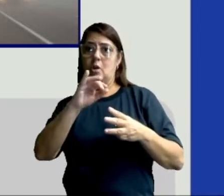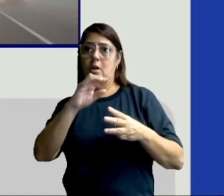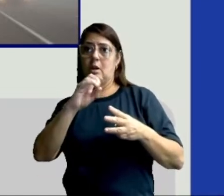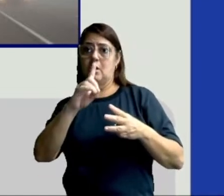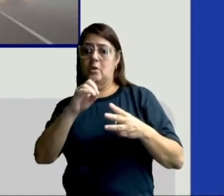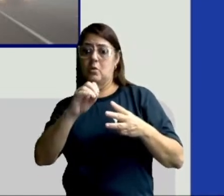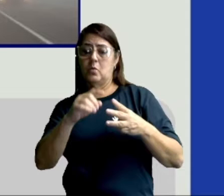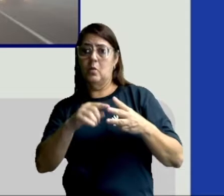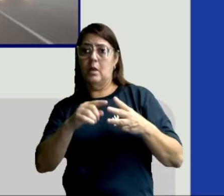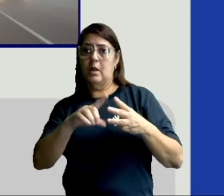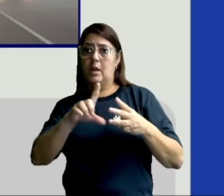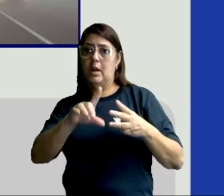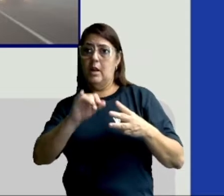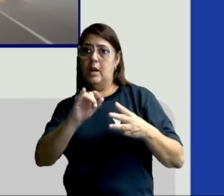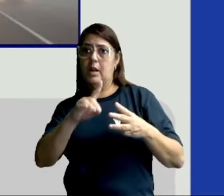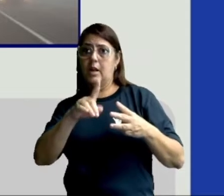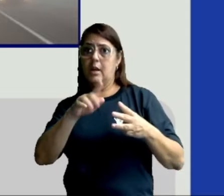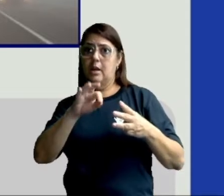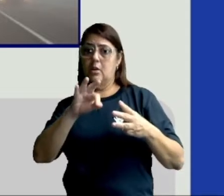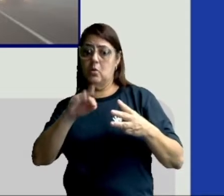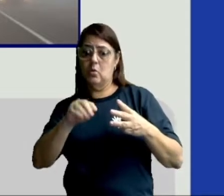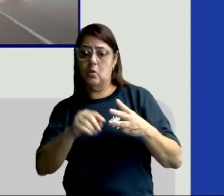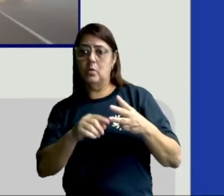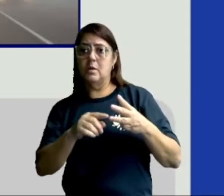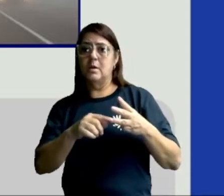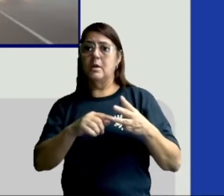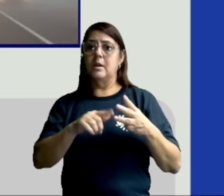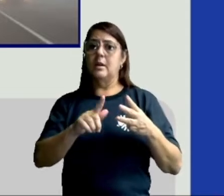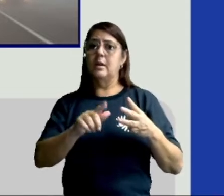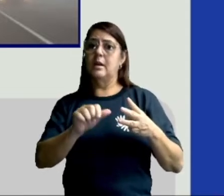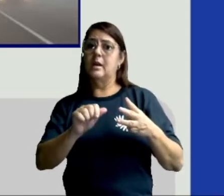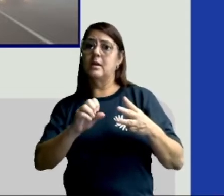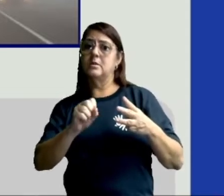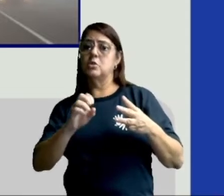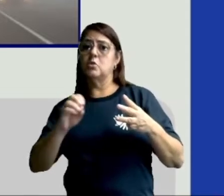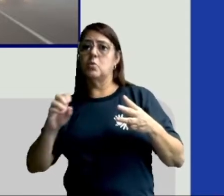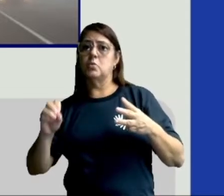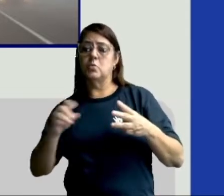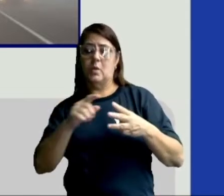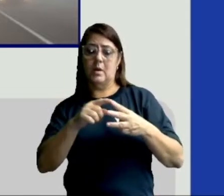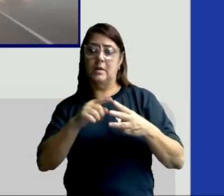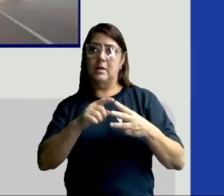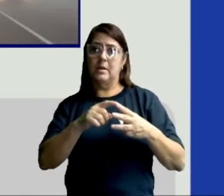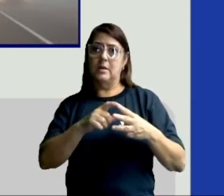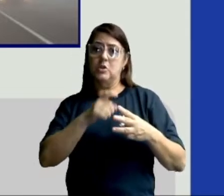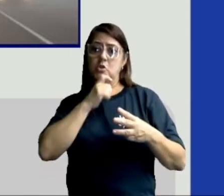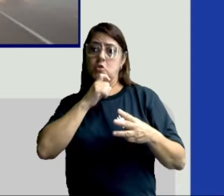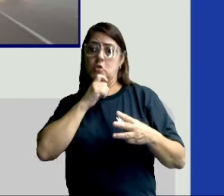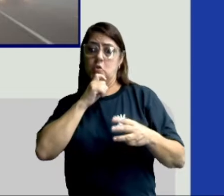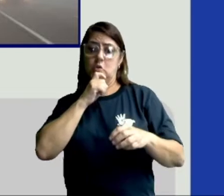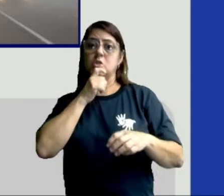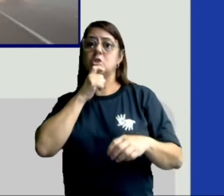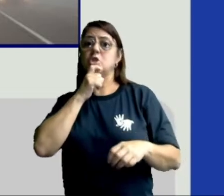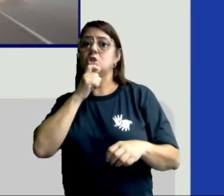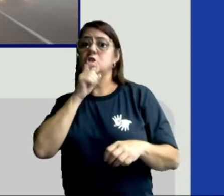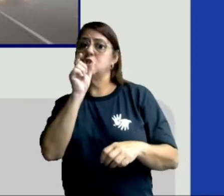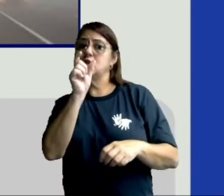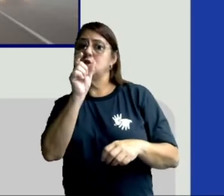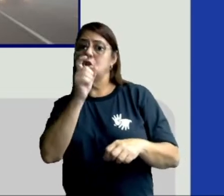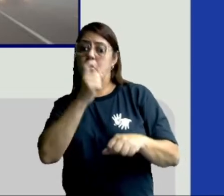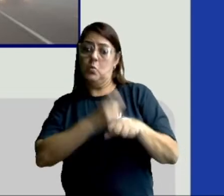no estado líquido, ou no estado gasoso, No estado sólido é quando o material está de forma rígida, Como a gente